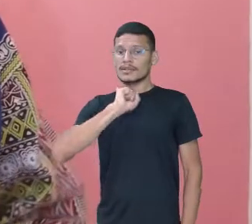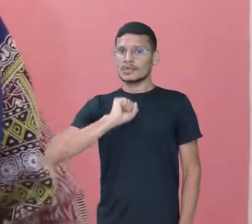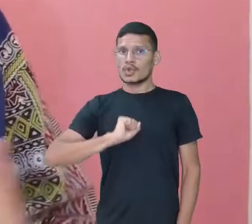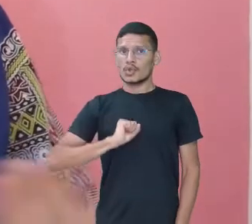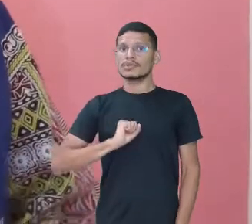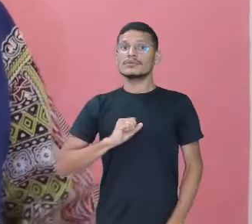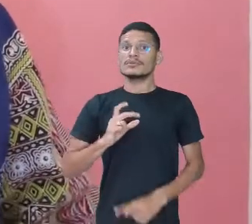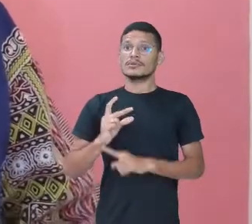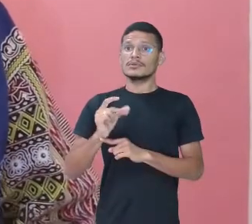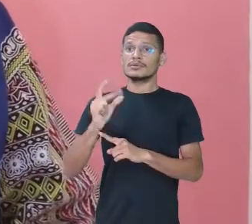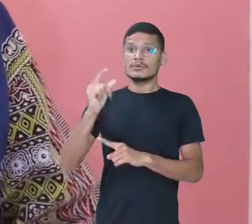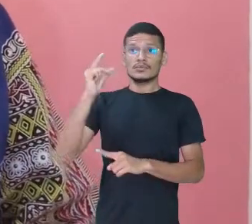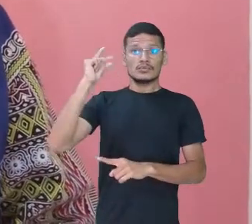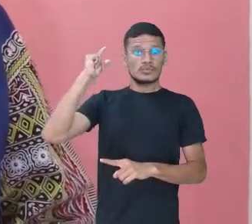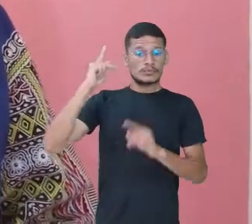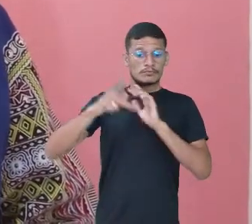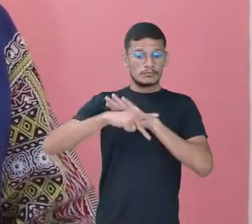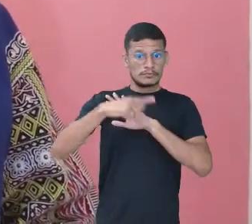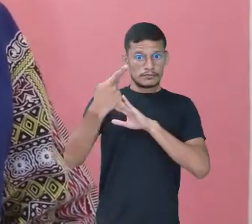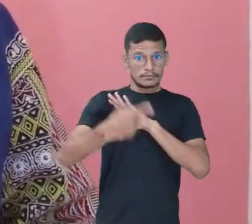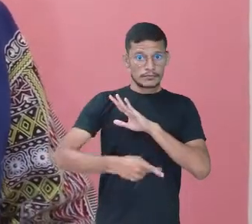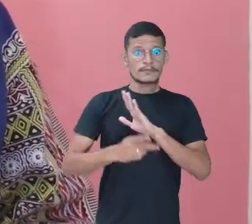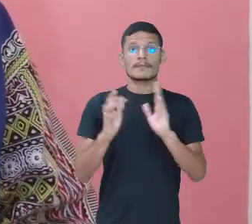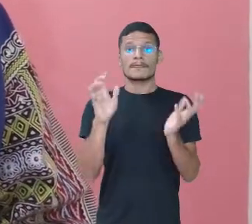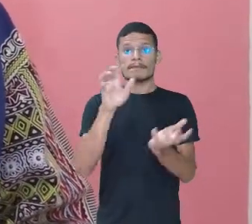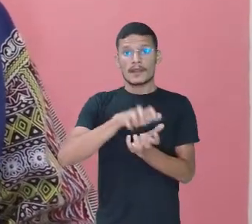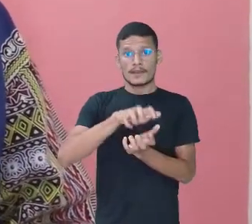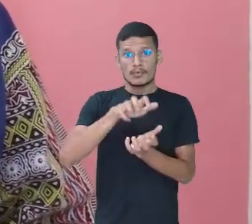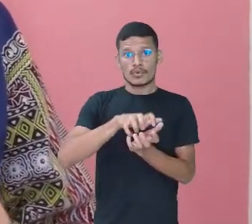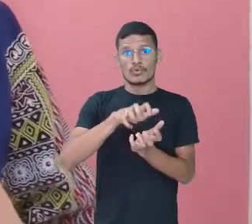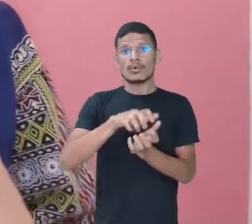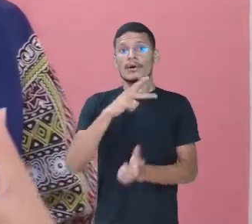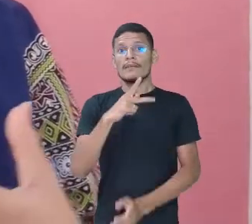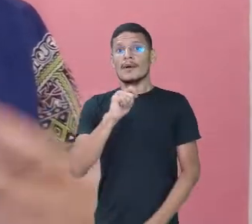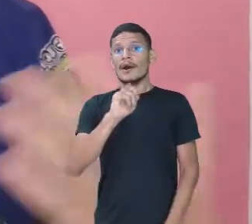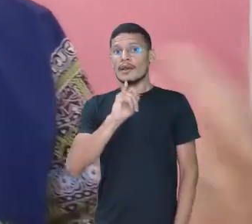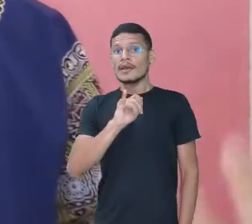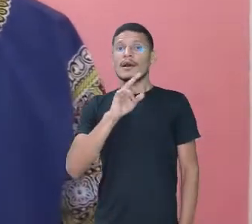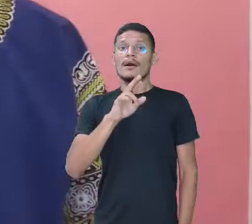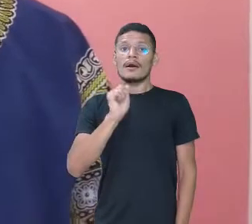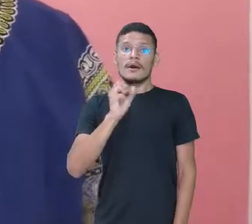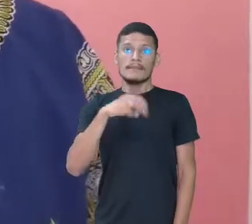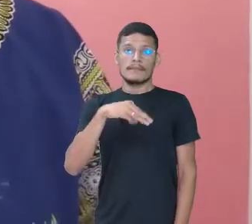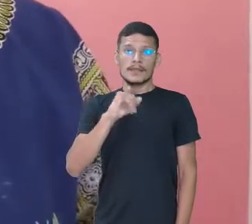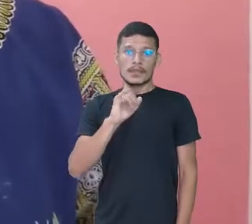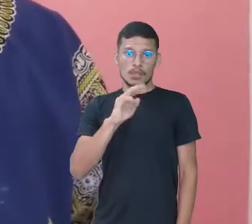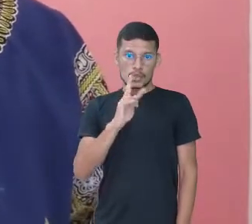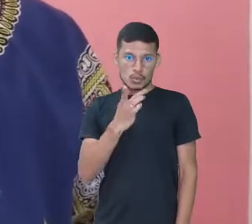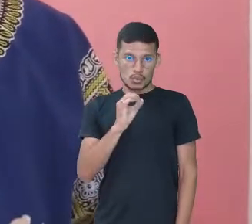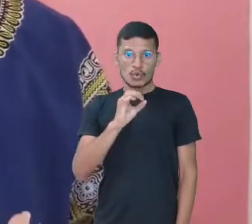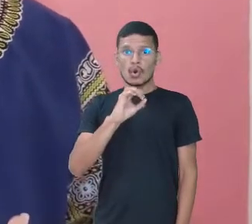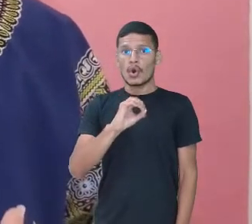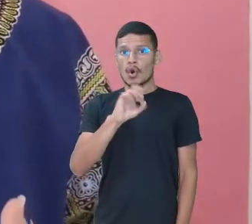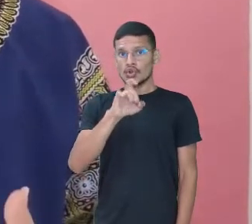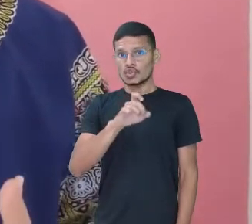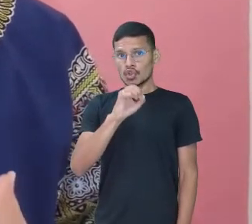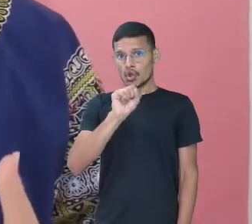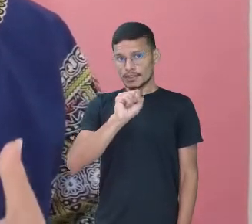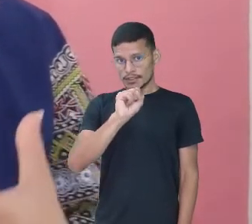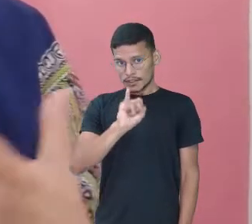mais antigos, né, de Pernambuco, que é Pai Raminho de Oxóssi, e ele faz a celebração à